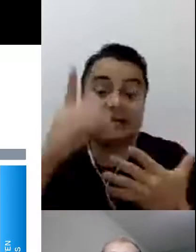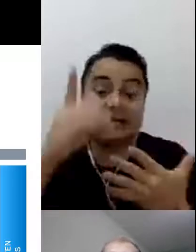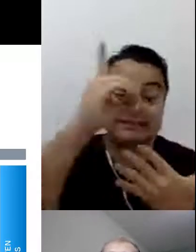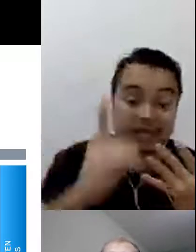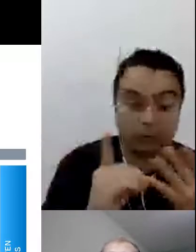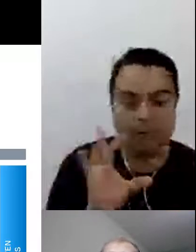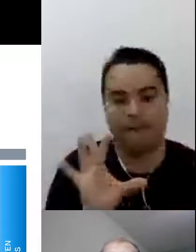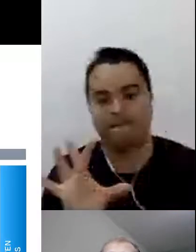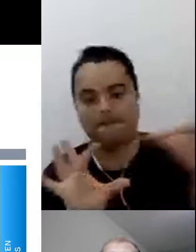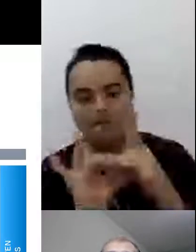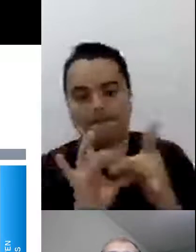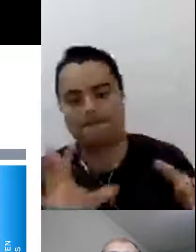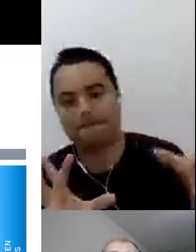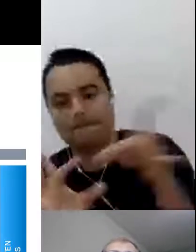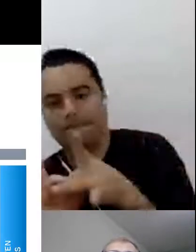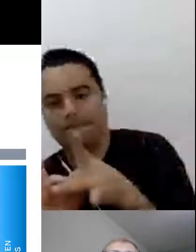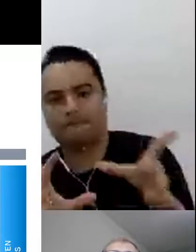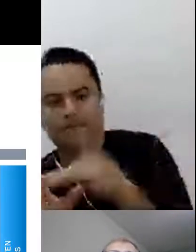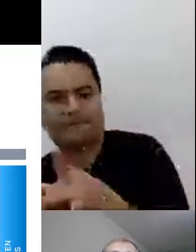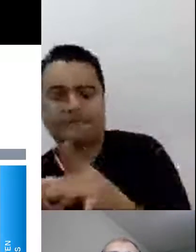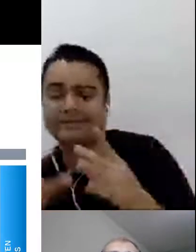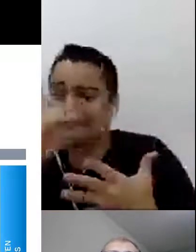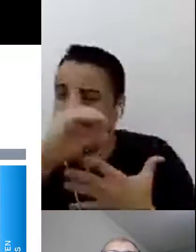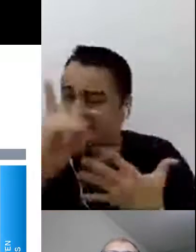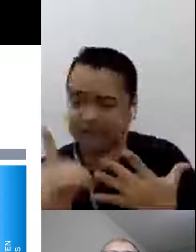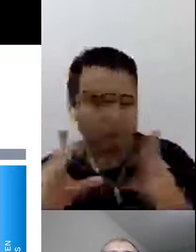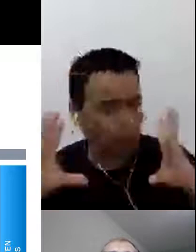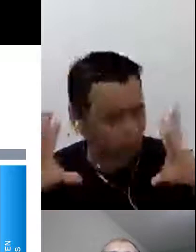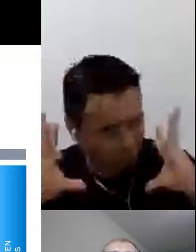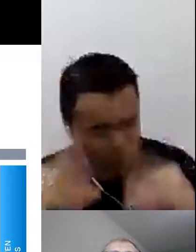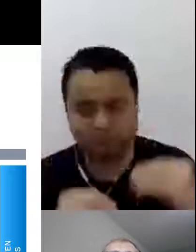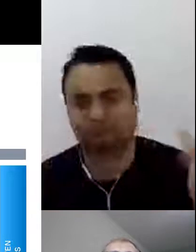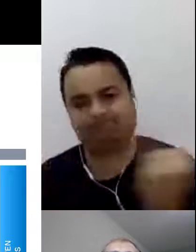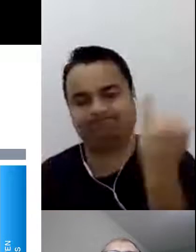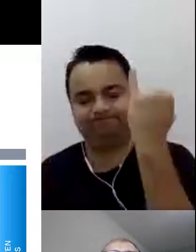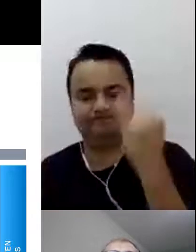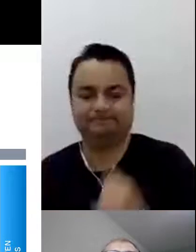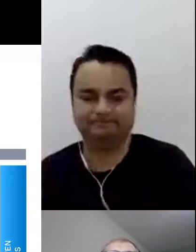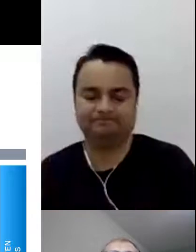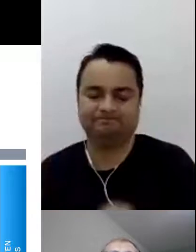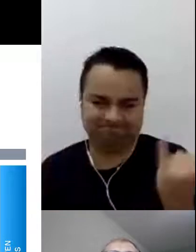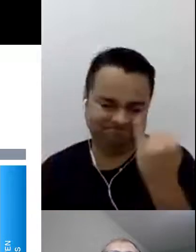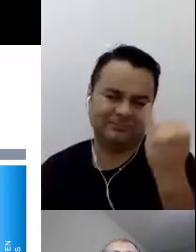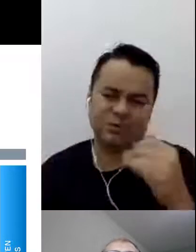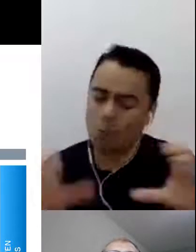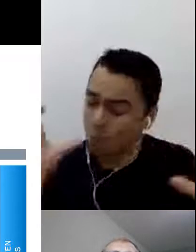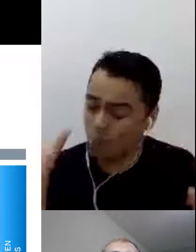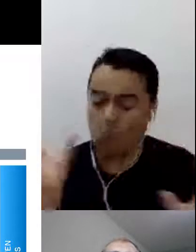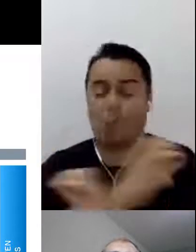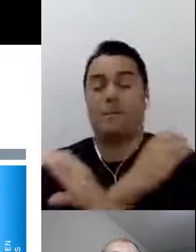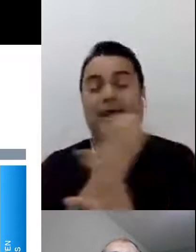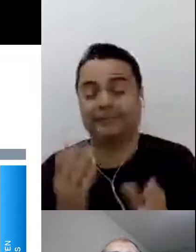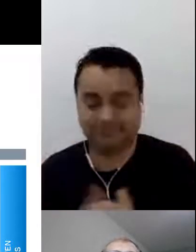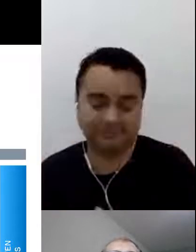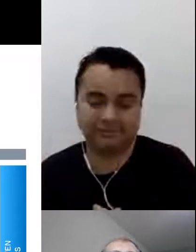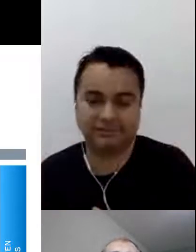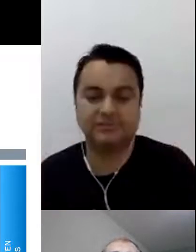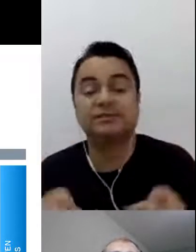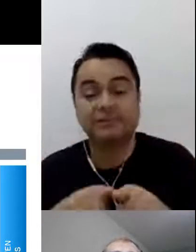veja que todo dado é importante e a conexão dele, a forma de fazer isso de uma forma robusta, completa